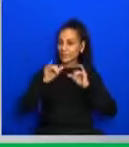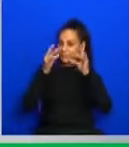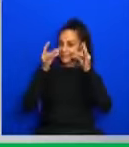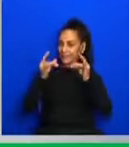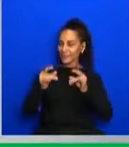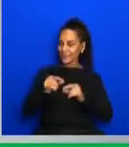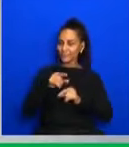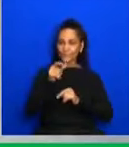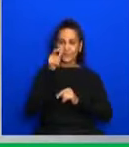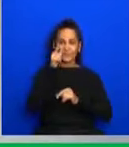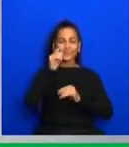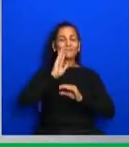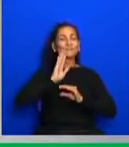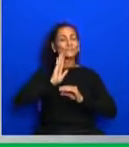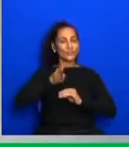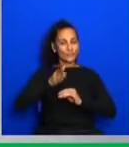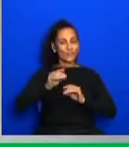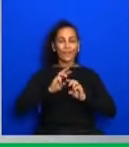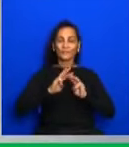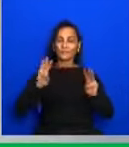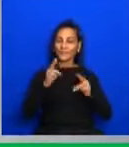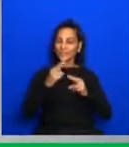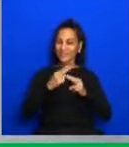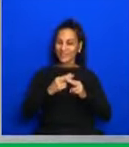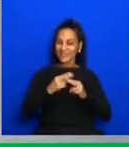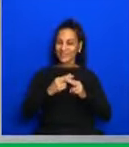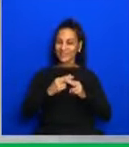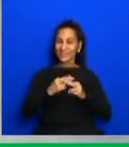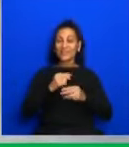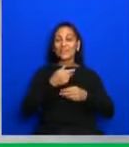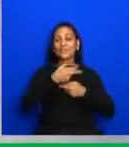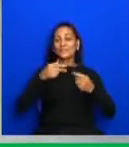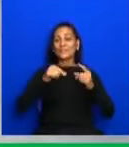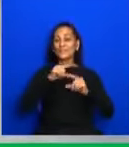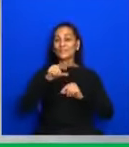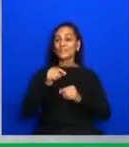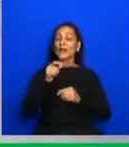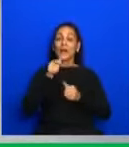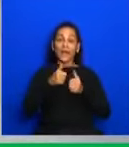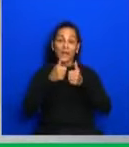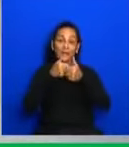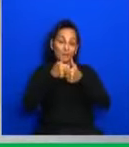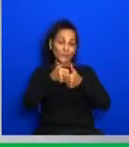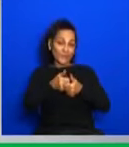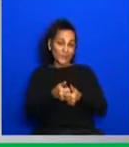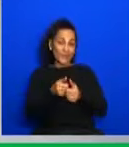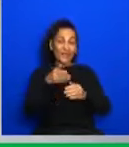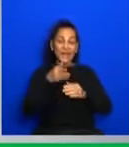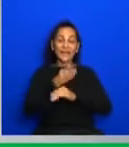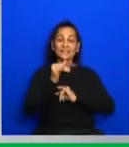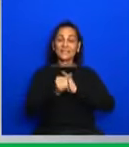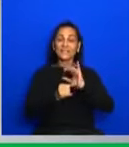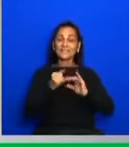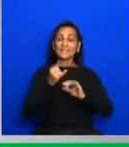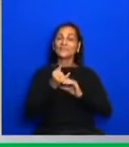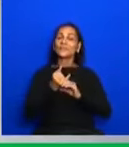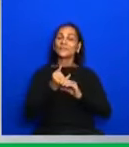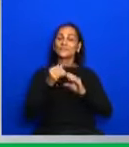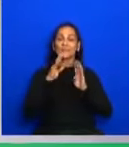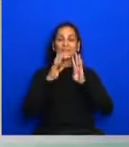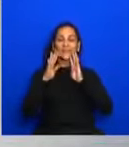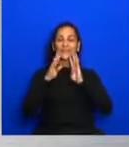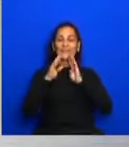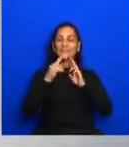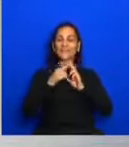Detalhes desse sorteio você confere já já no site oficial da Caixa. E os demais sorteios, para acompanhar, acesse o Facebook ou